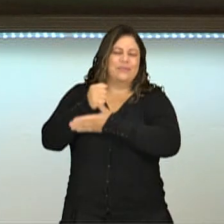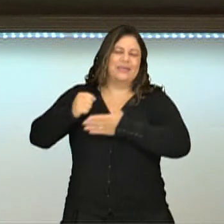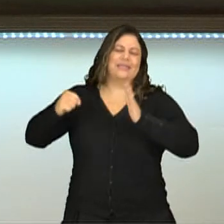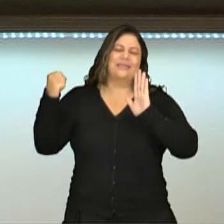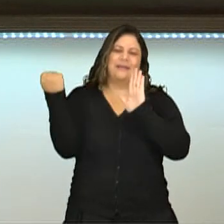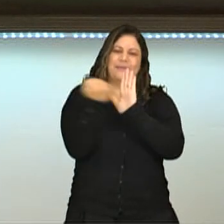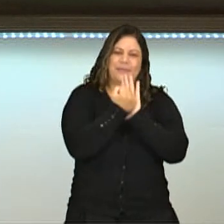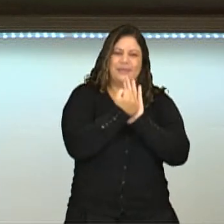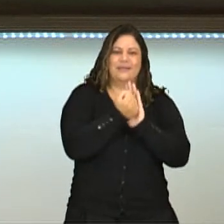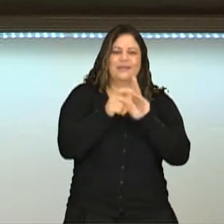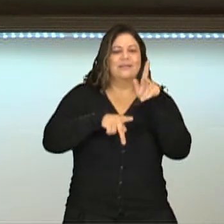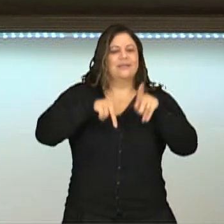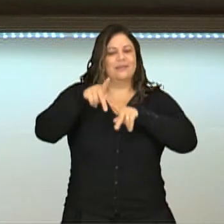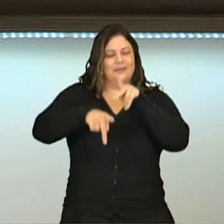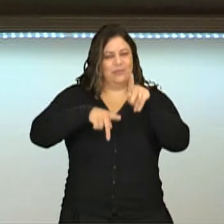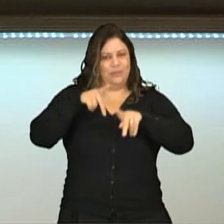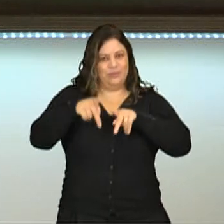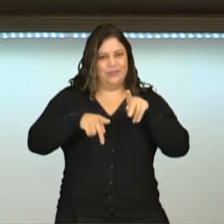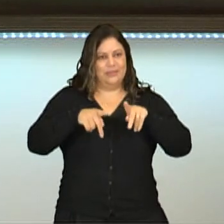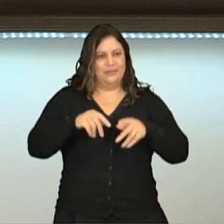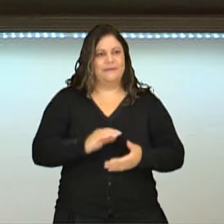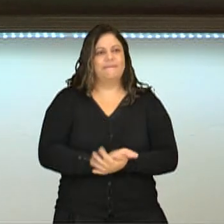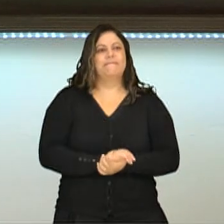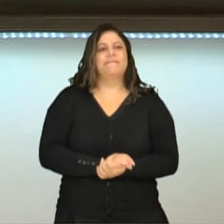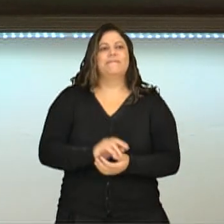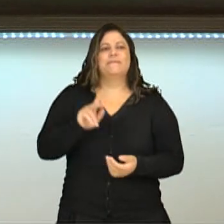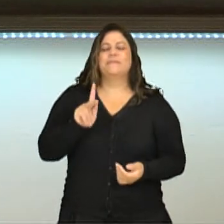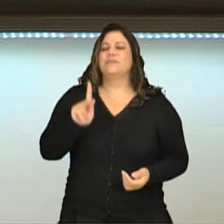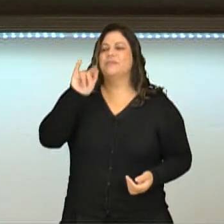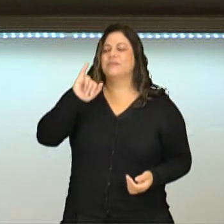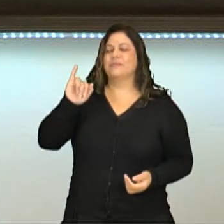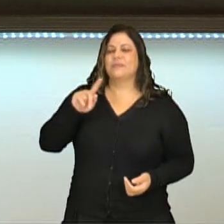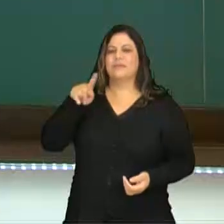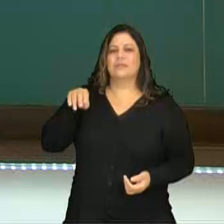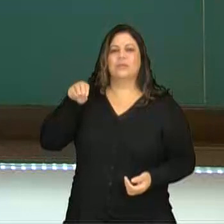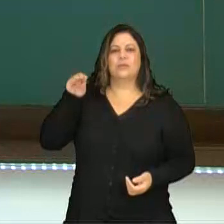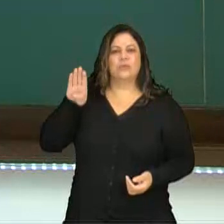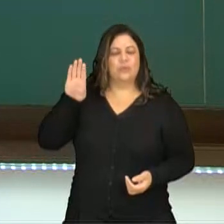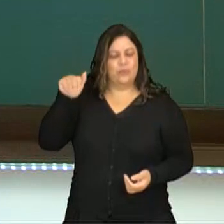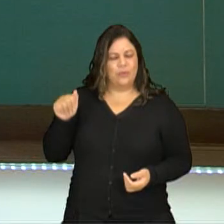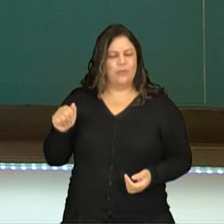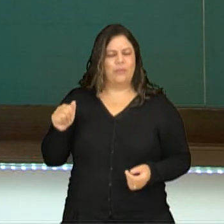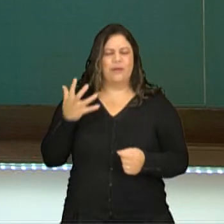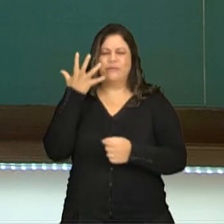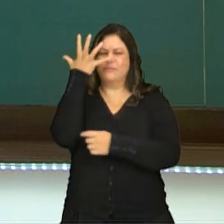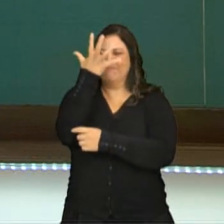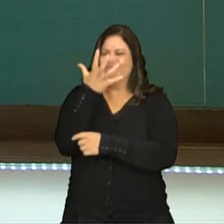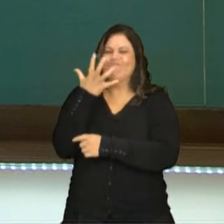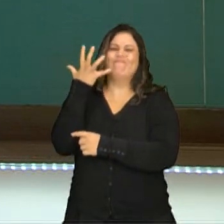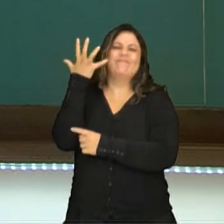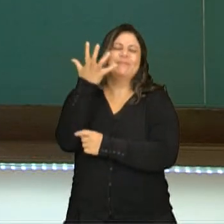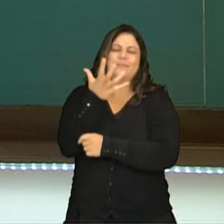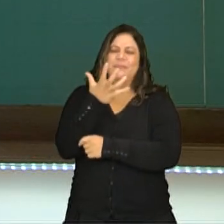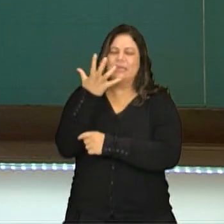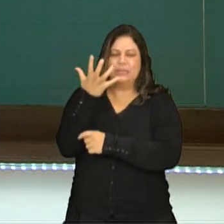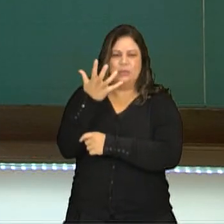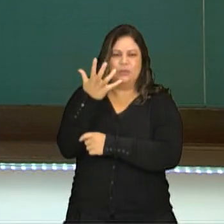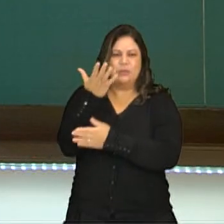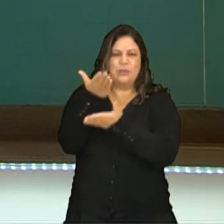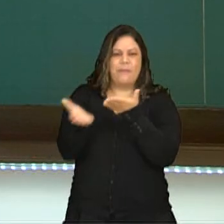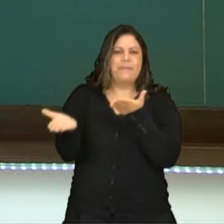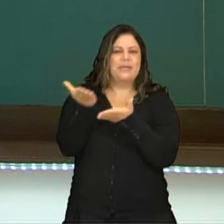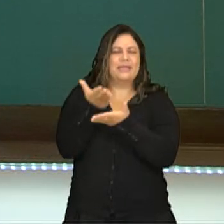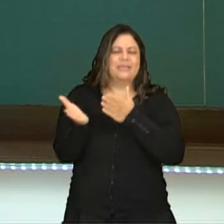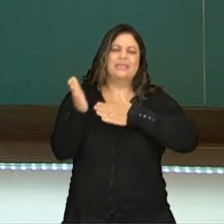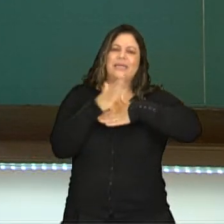daquela população. No caso da kizomba, ela foi muito erotizada quando ela foi levada para a Europa. Ela perdeu essa noção